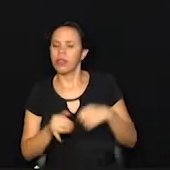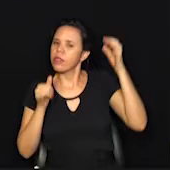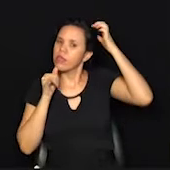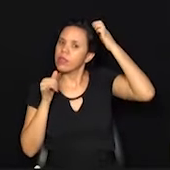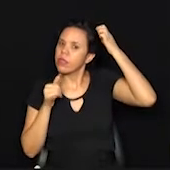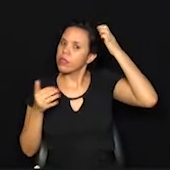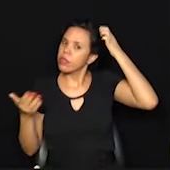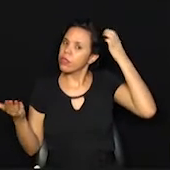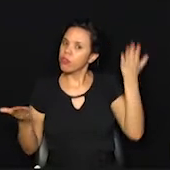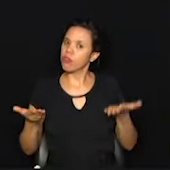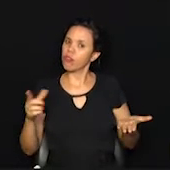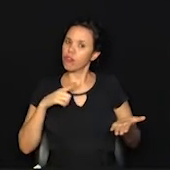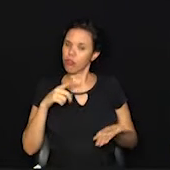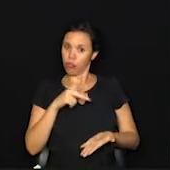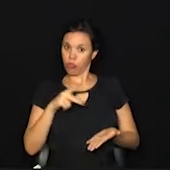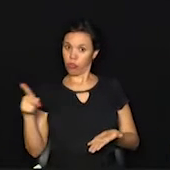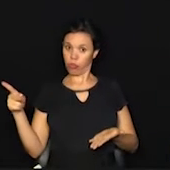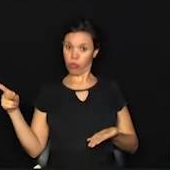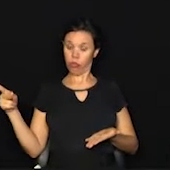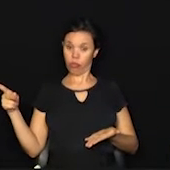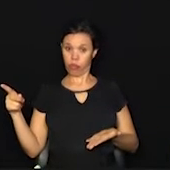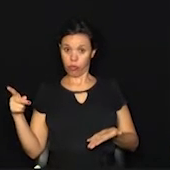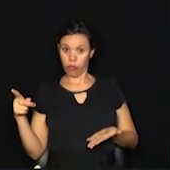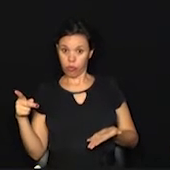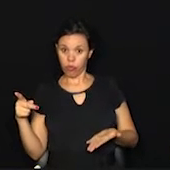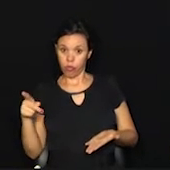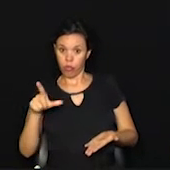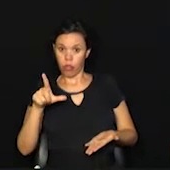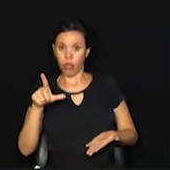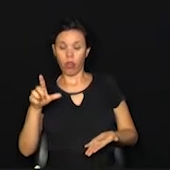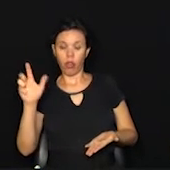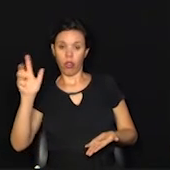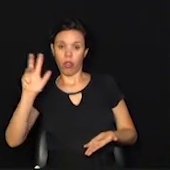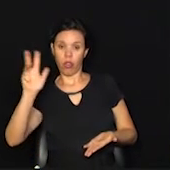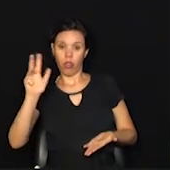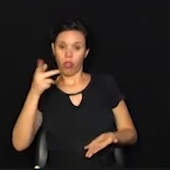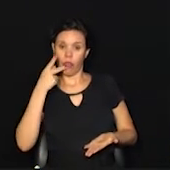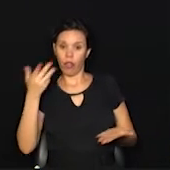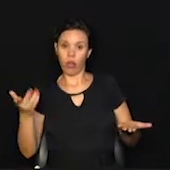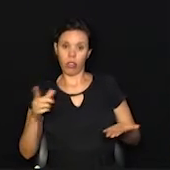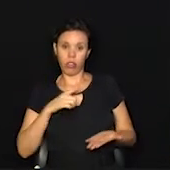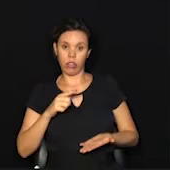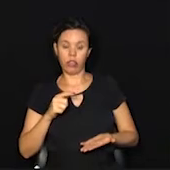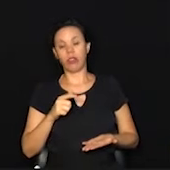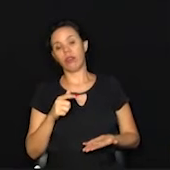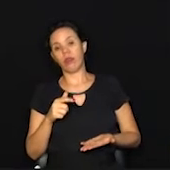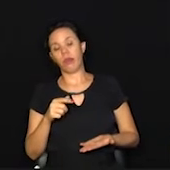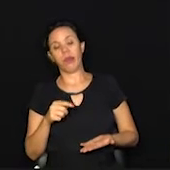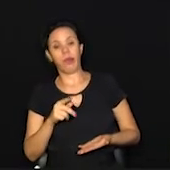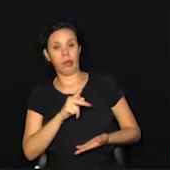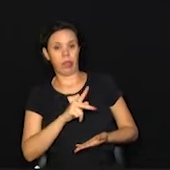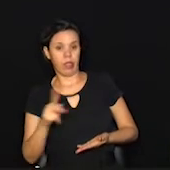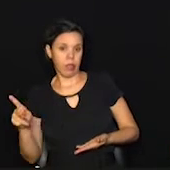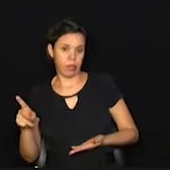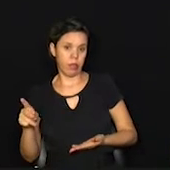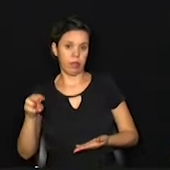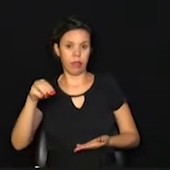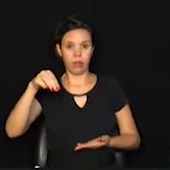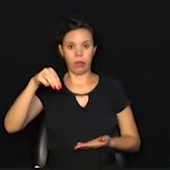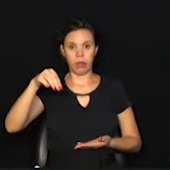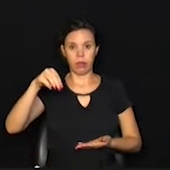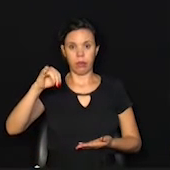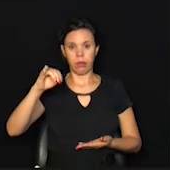exemplo hoje nós temos o presidente tem como disse bem o Luiz Inácio Lula da Silva o presidente que é um miliciano o miliciano